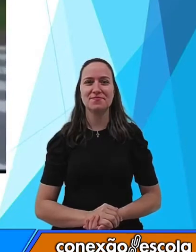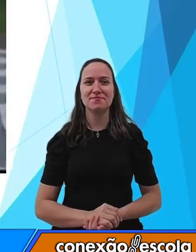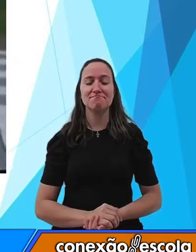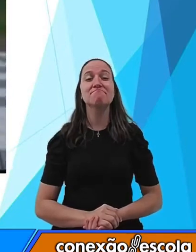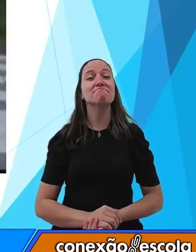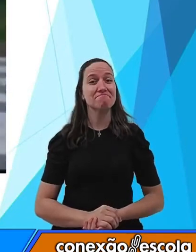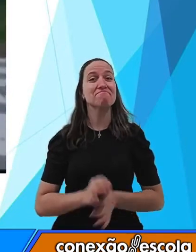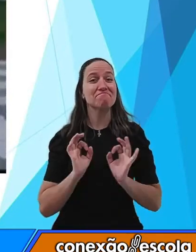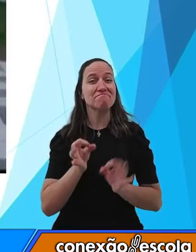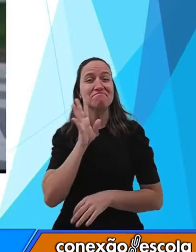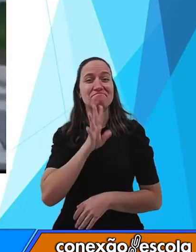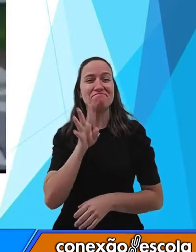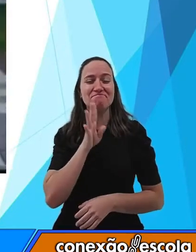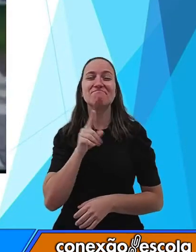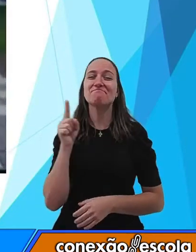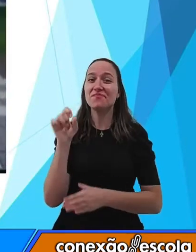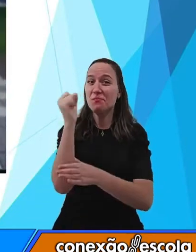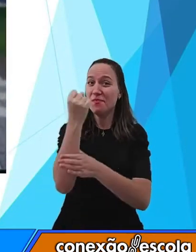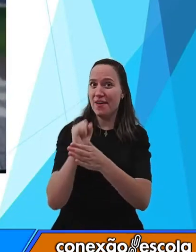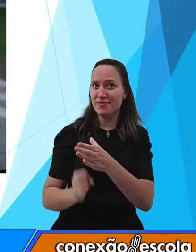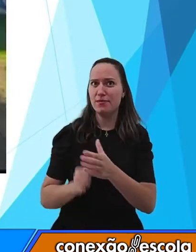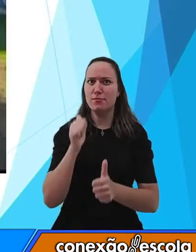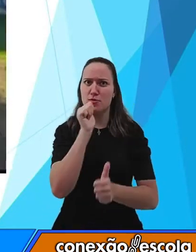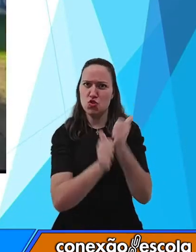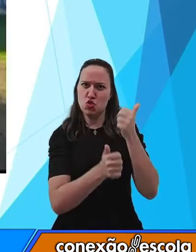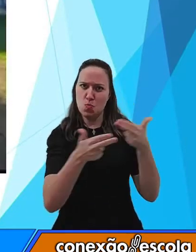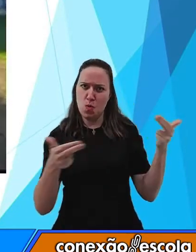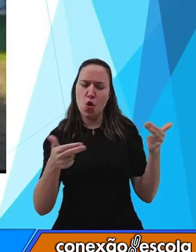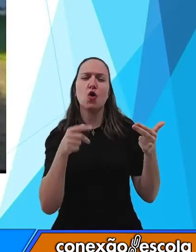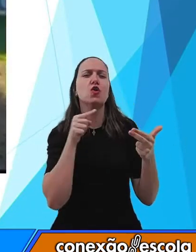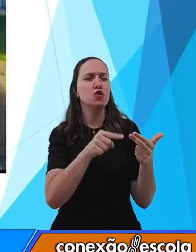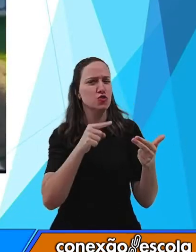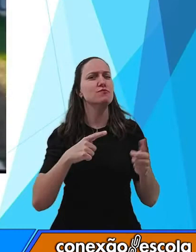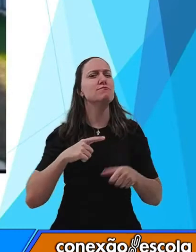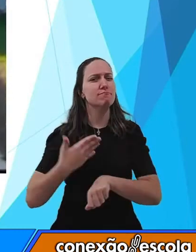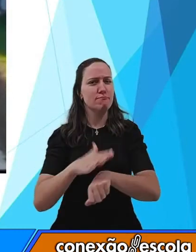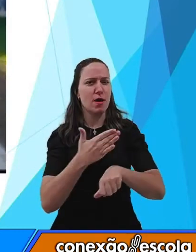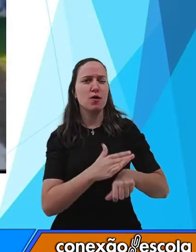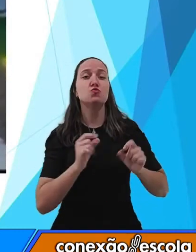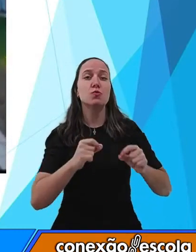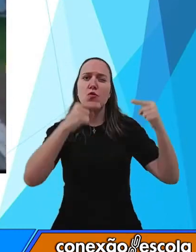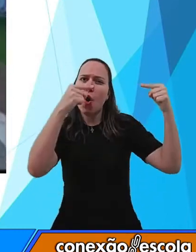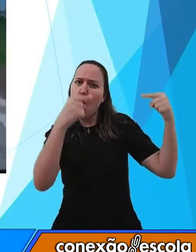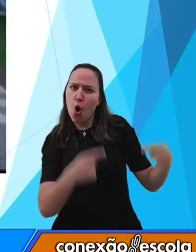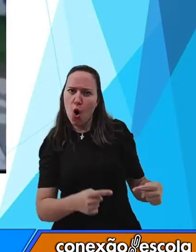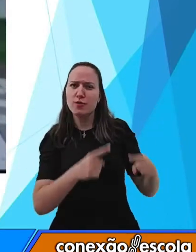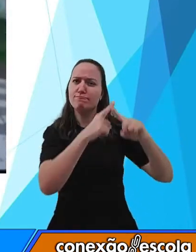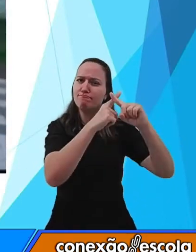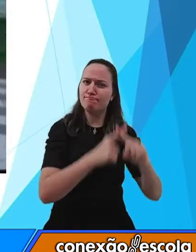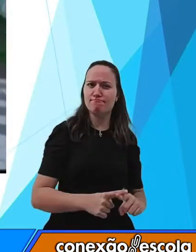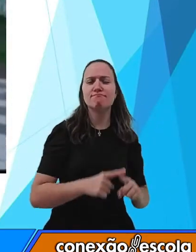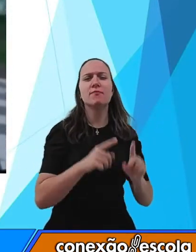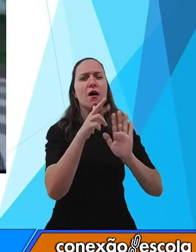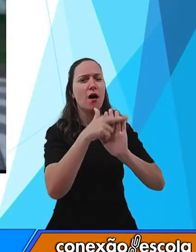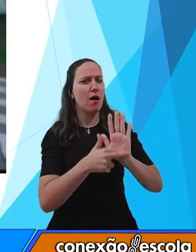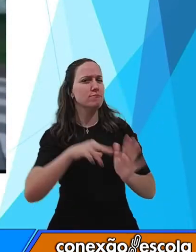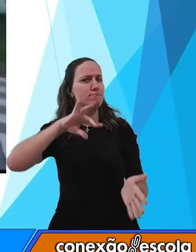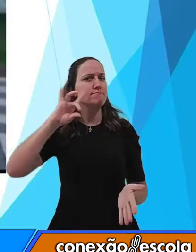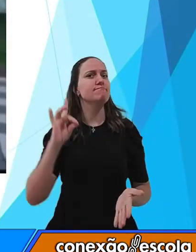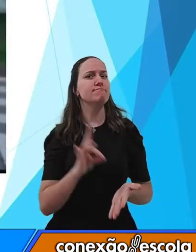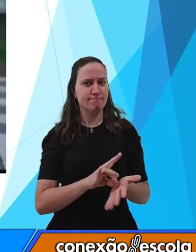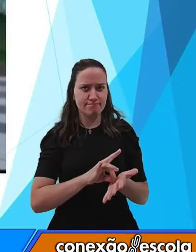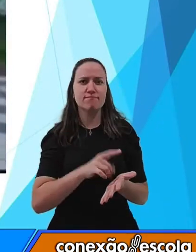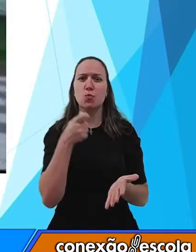Muito bem, o basquete como esporte é uma prática competitiva e com regras oficiais